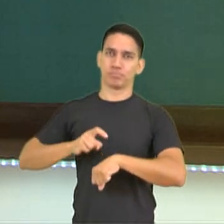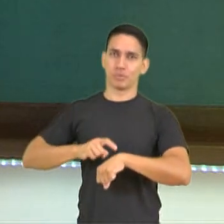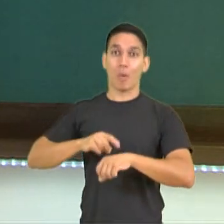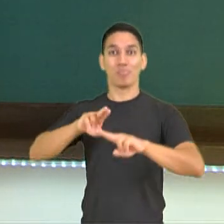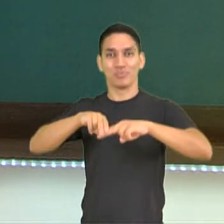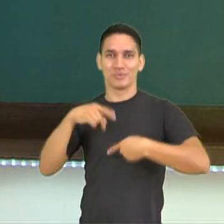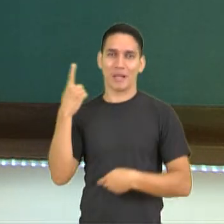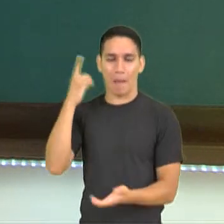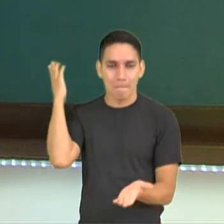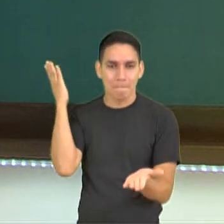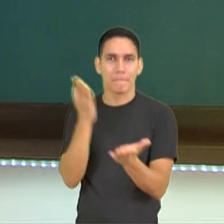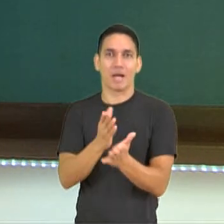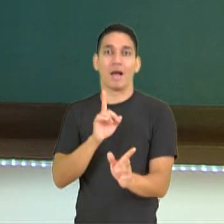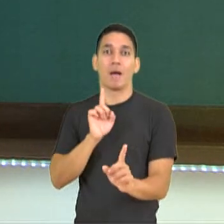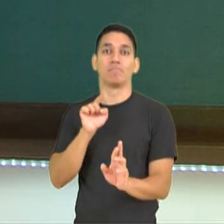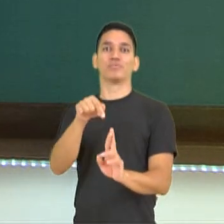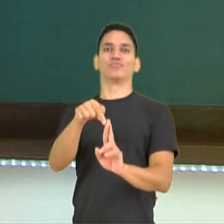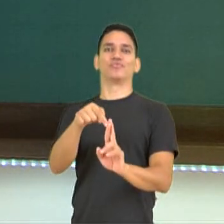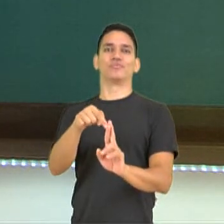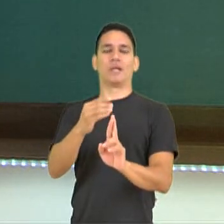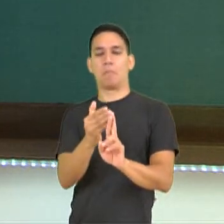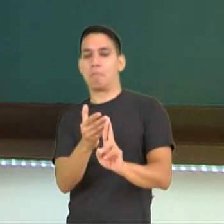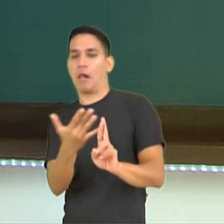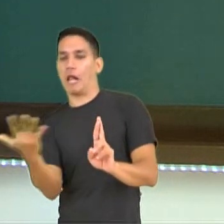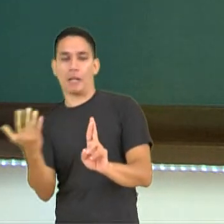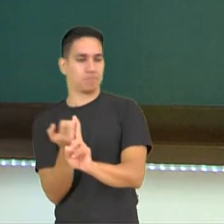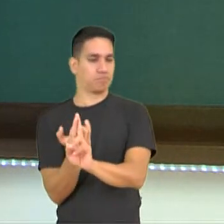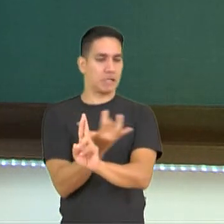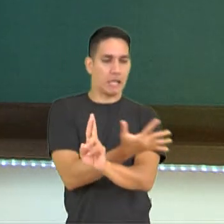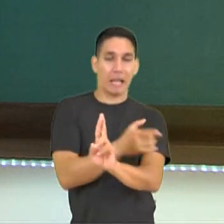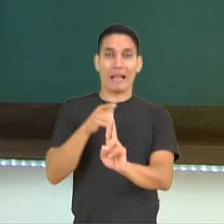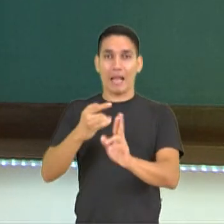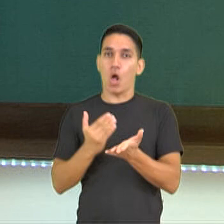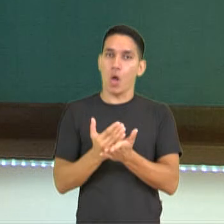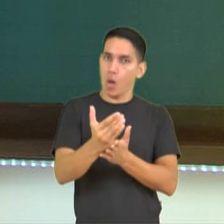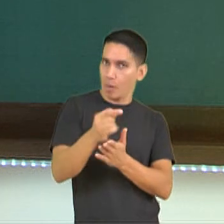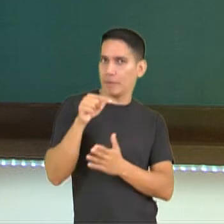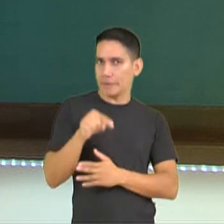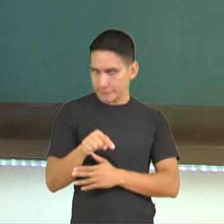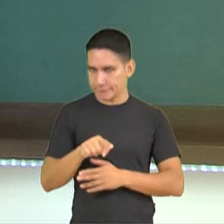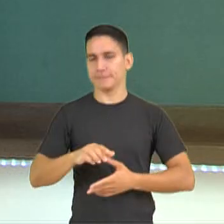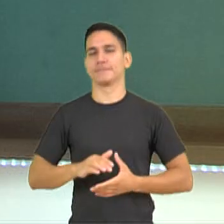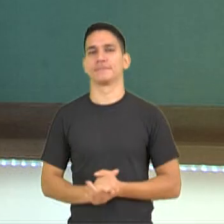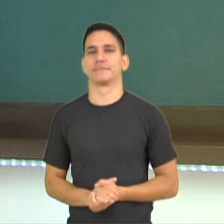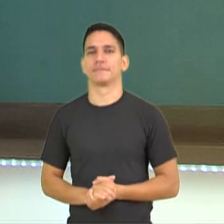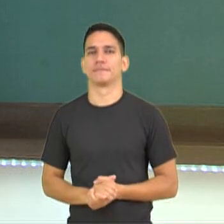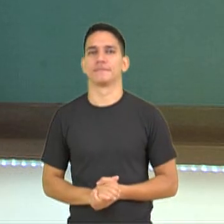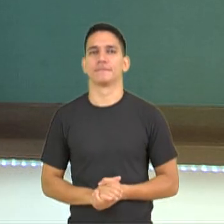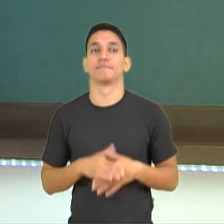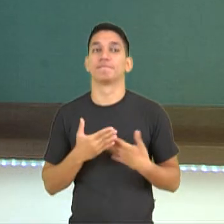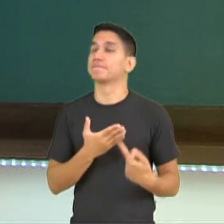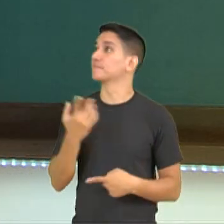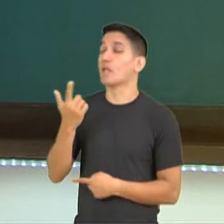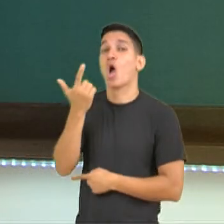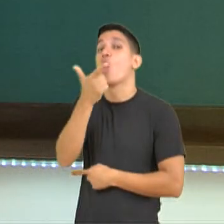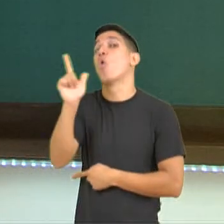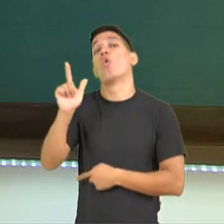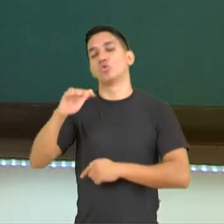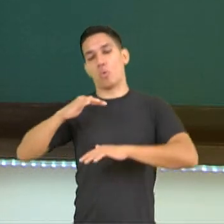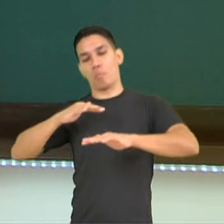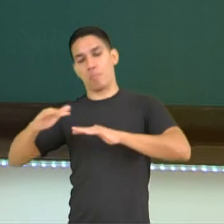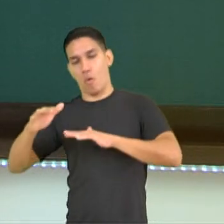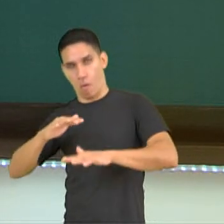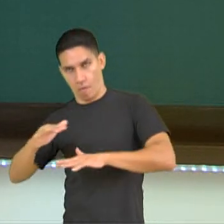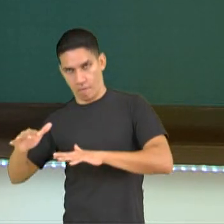marco zero ou a referência, ou o meridiano de origem, que também pode ser chamado, tá? E aí outro movimento